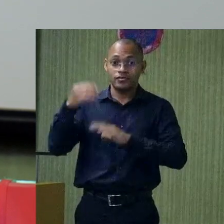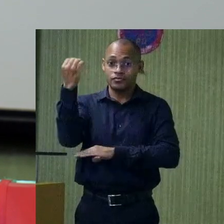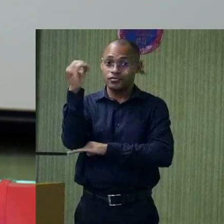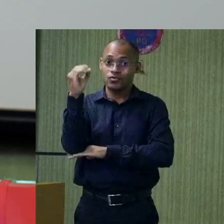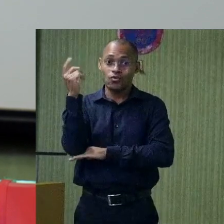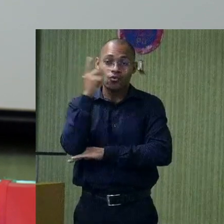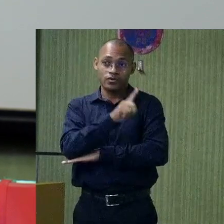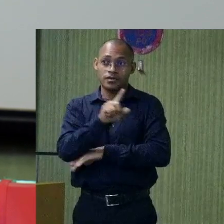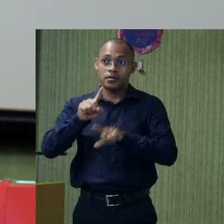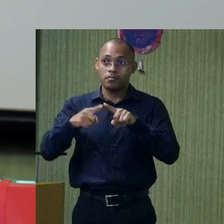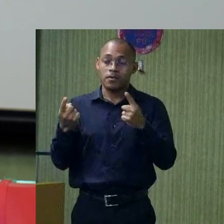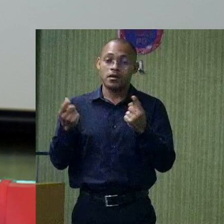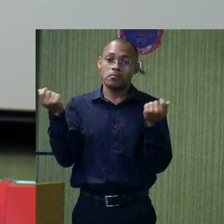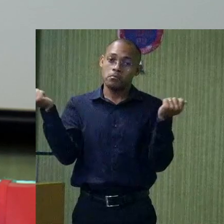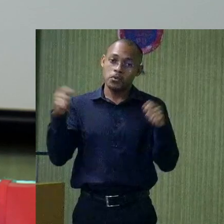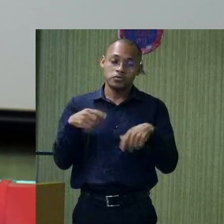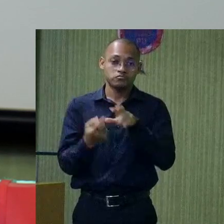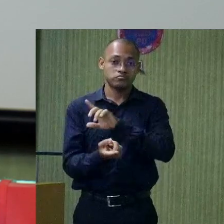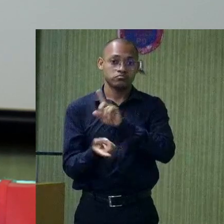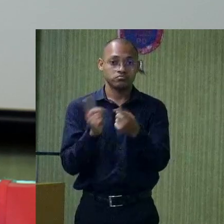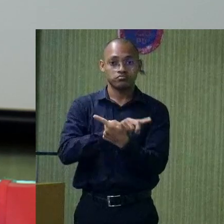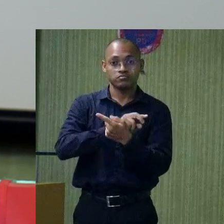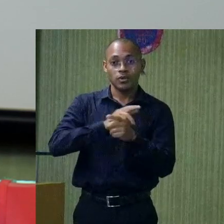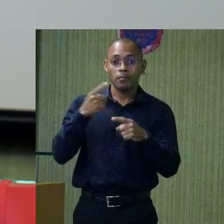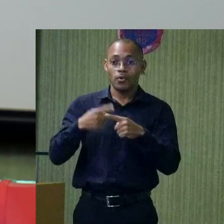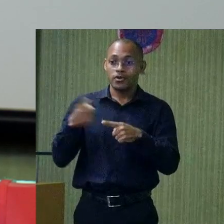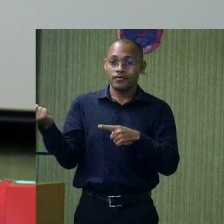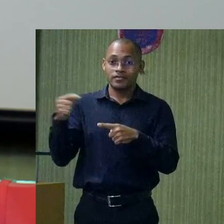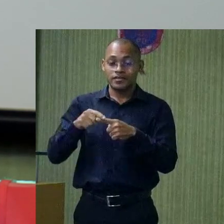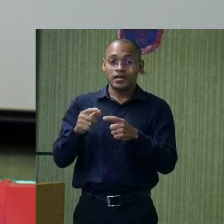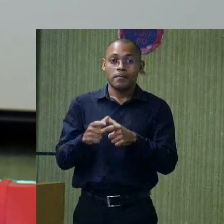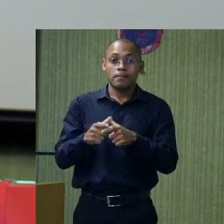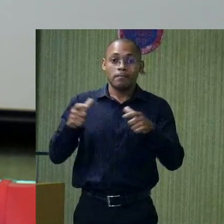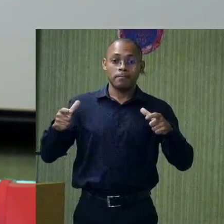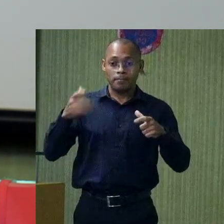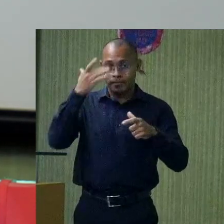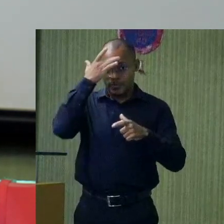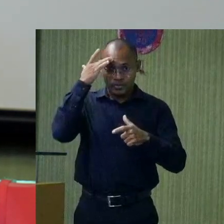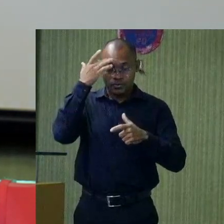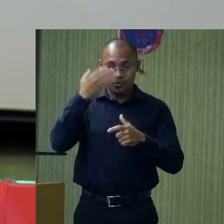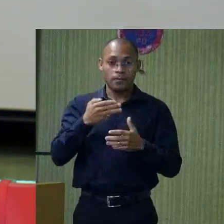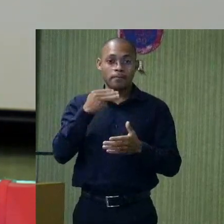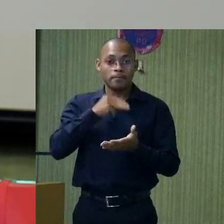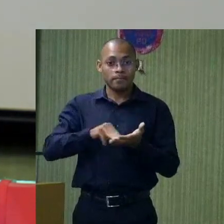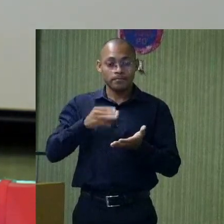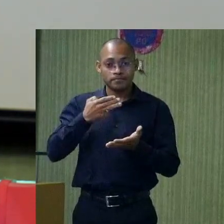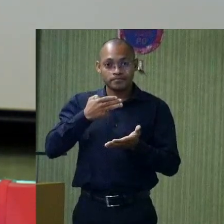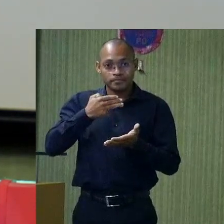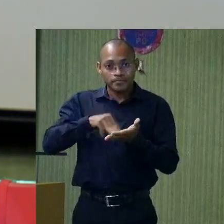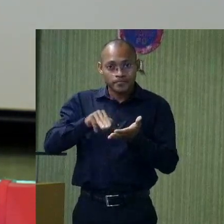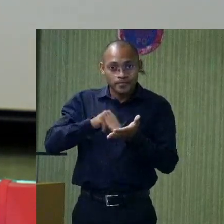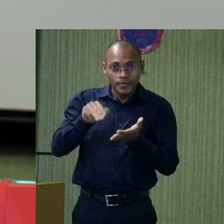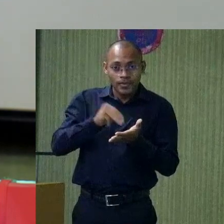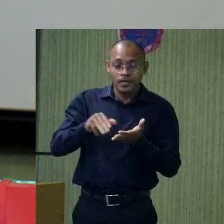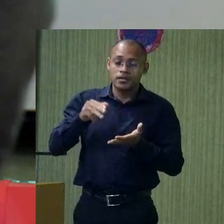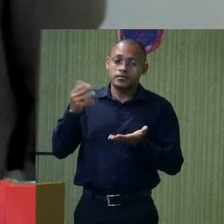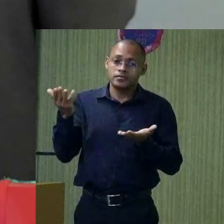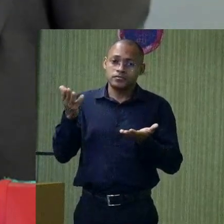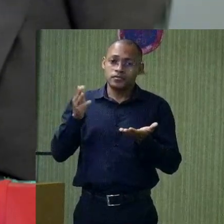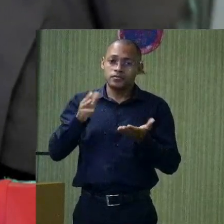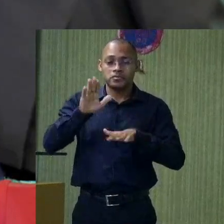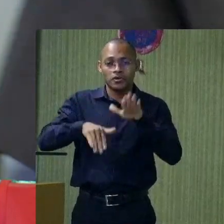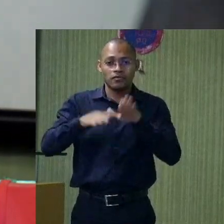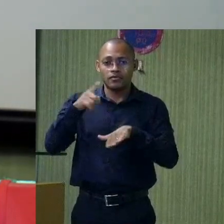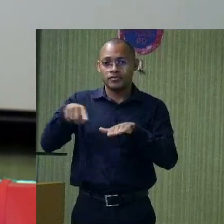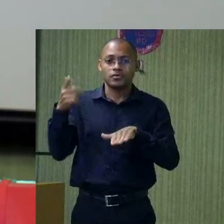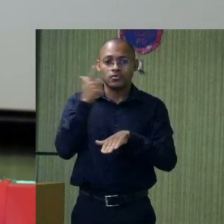tingir mas eu acho que vai o contrário eu acho que como poss ter mais gente matriculadas com problemas sociais piores que a social talvez vocês